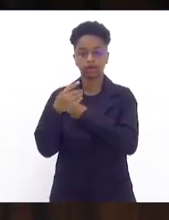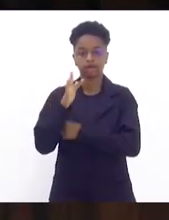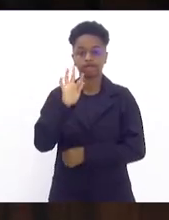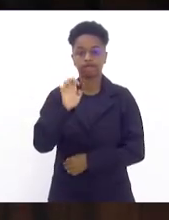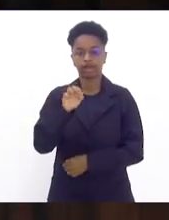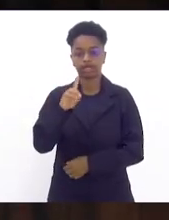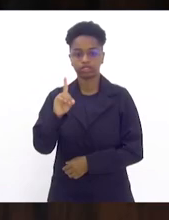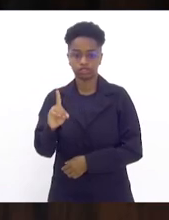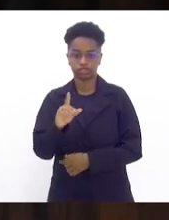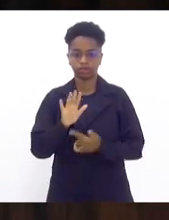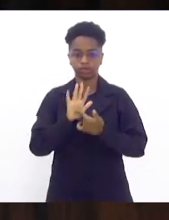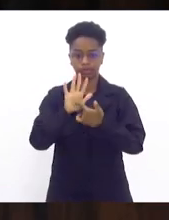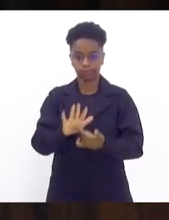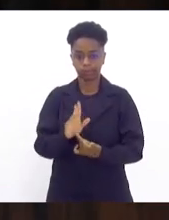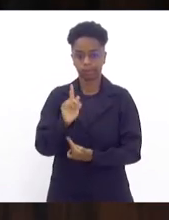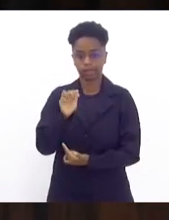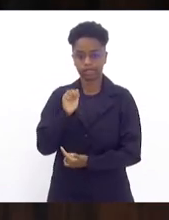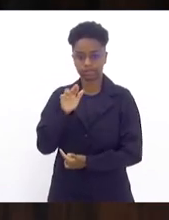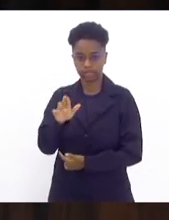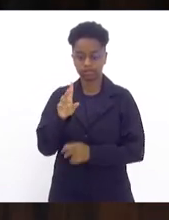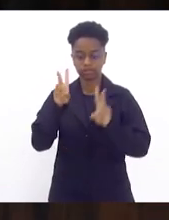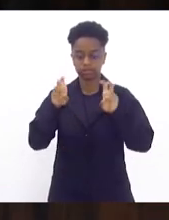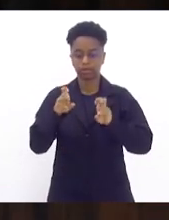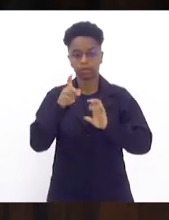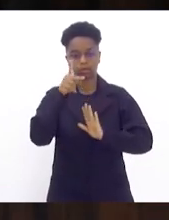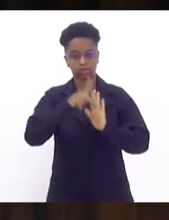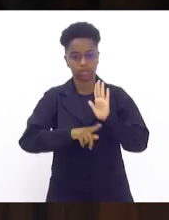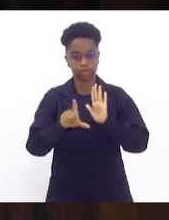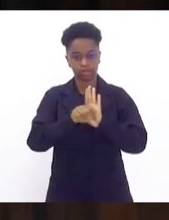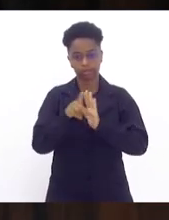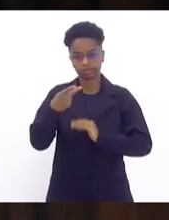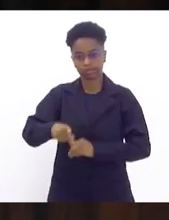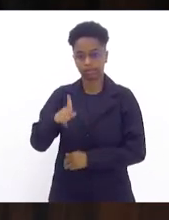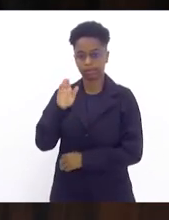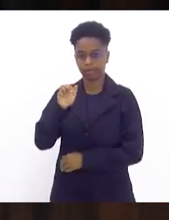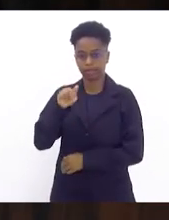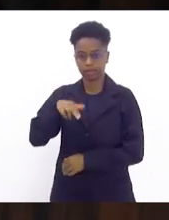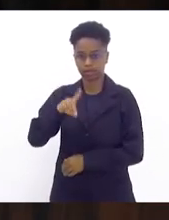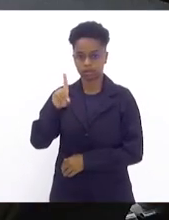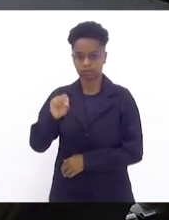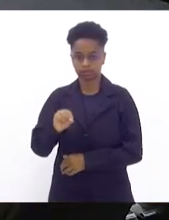emitir parecer a respeito do projeto de lei do deputado Bernardo Ross.